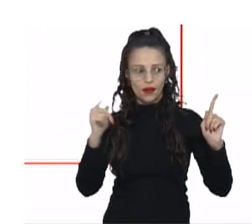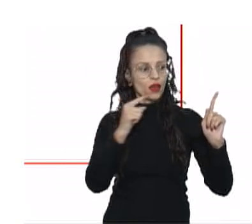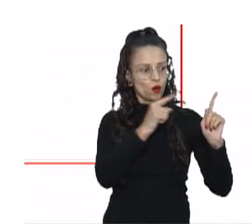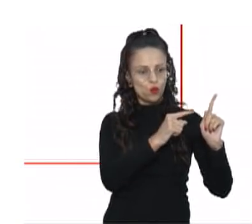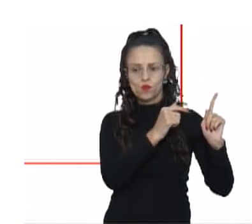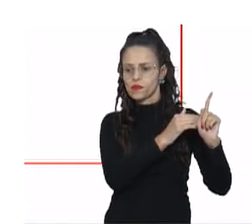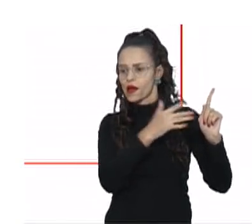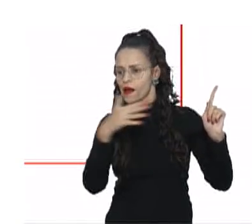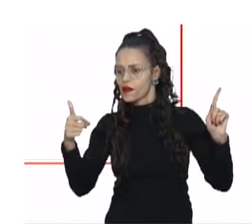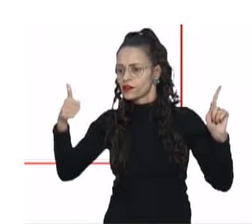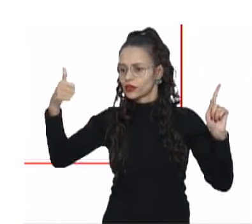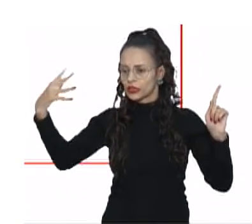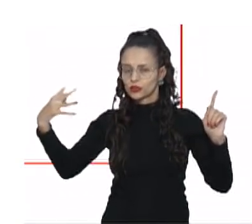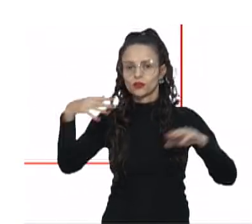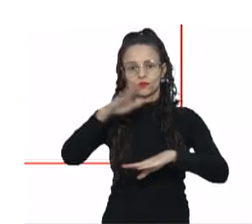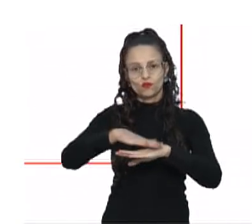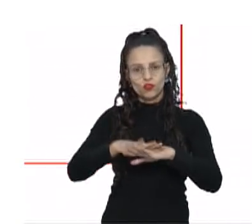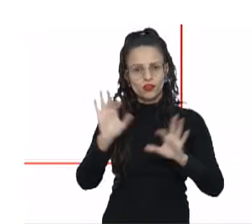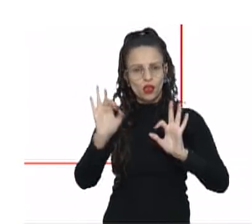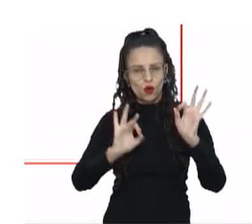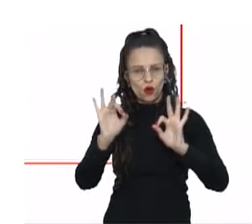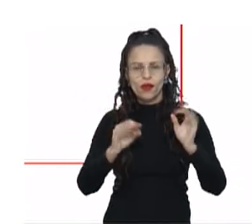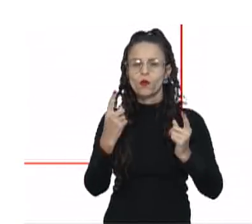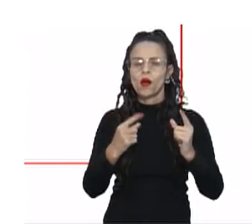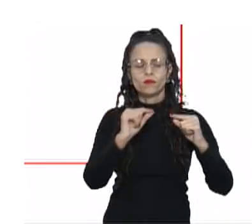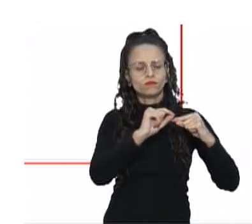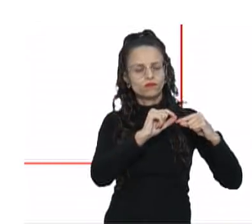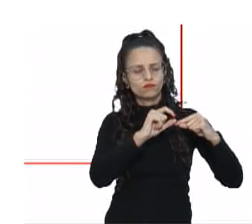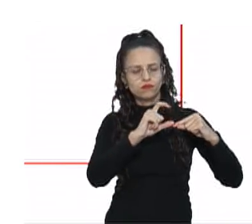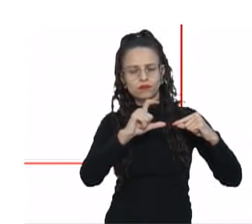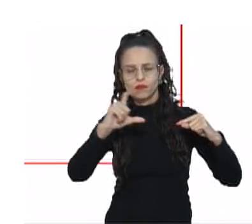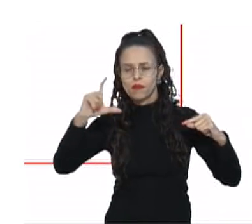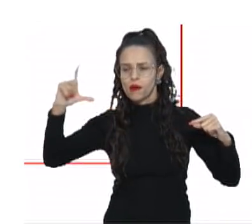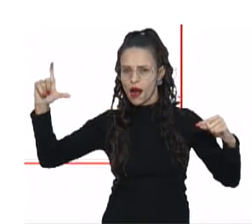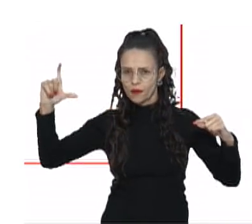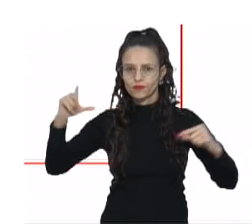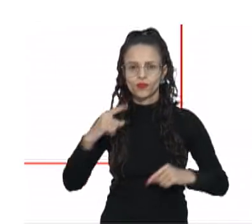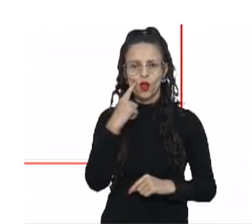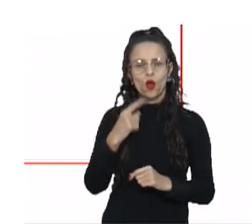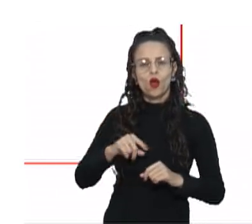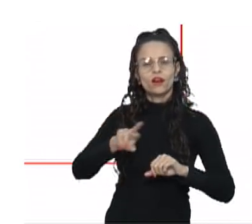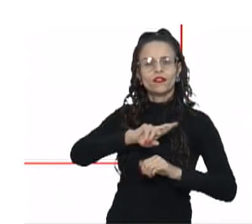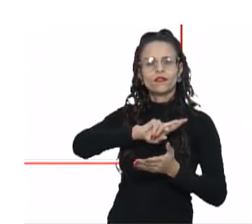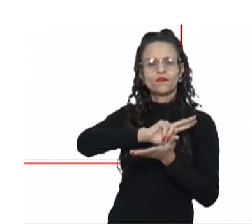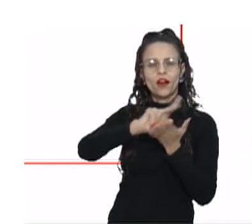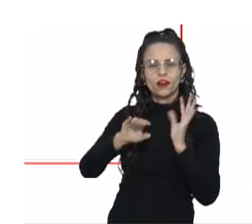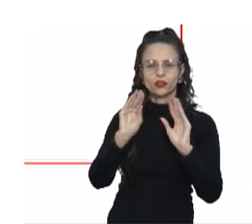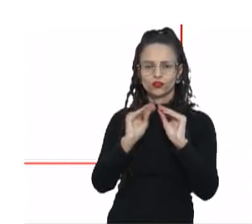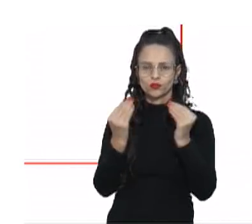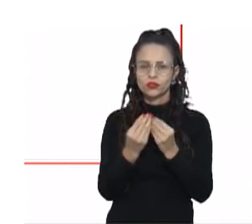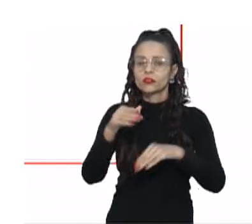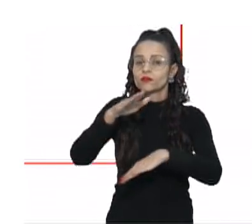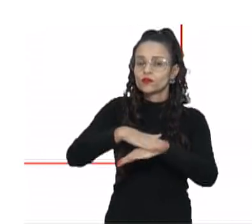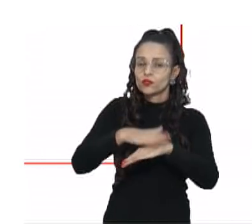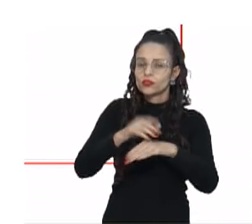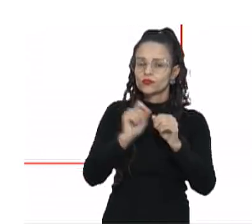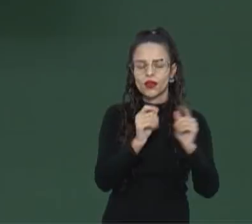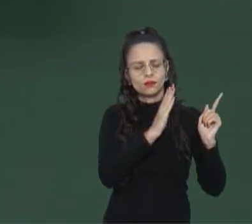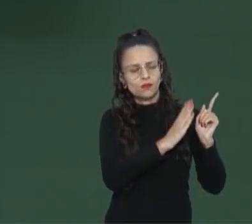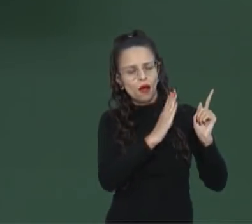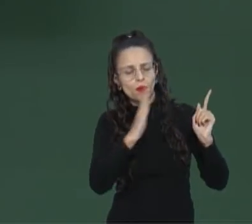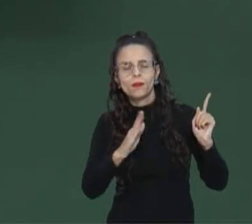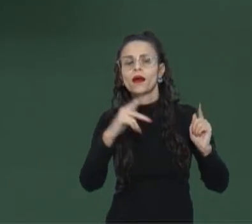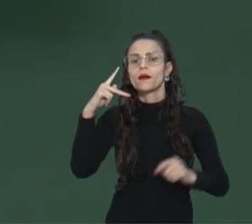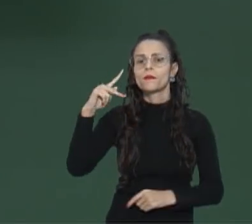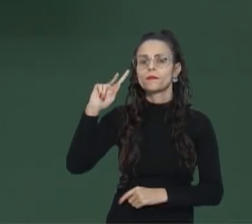14, organize as substâncias a seguir em ordem crescente de pH. Então aqui tem várias substâncias, eu quero que vocês coloquem ela na sequência do